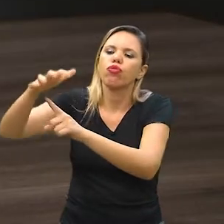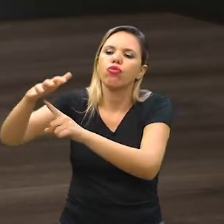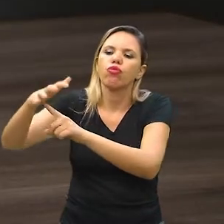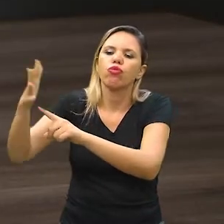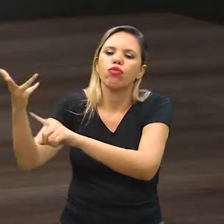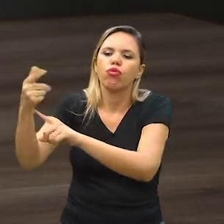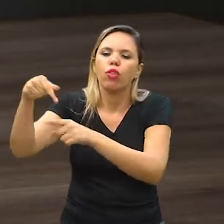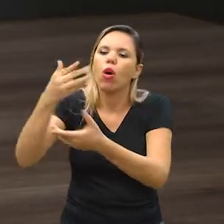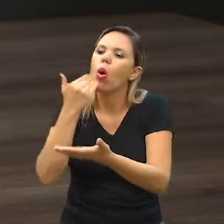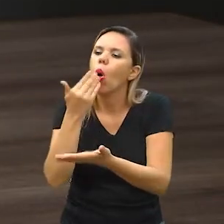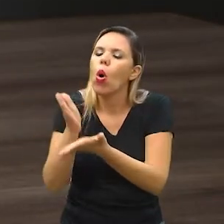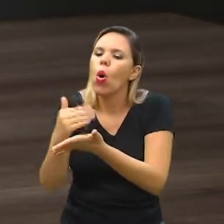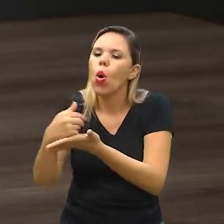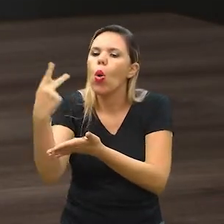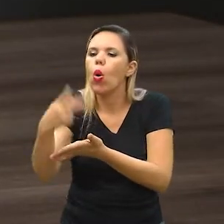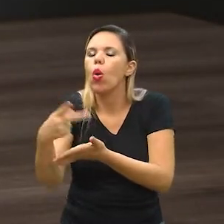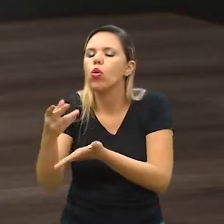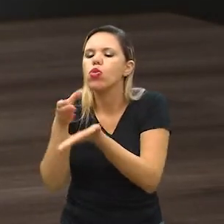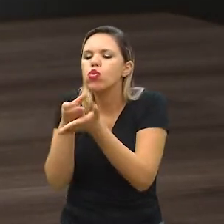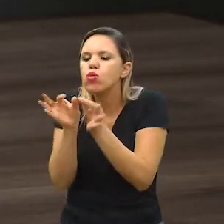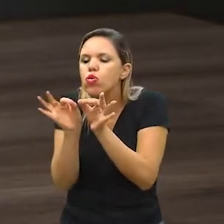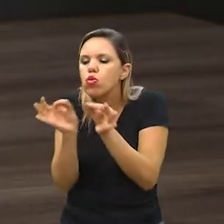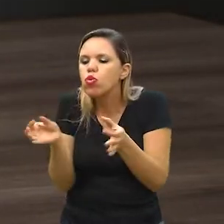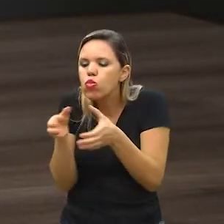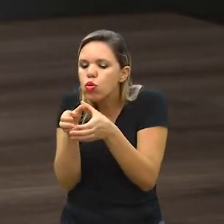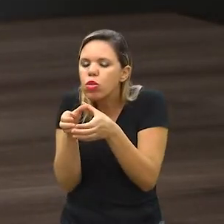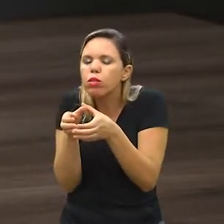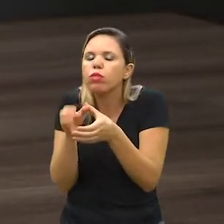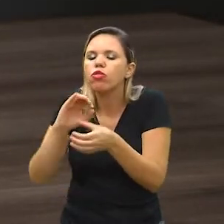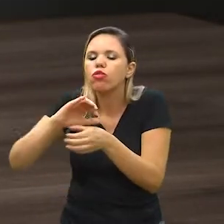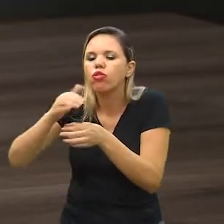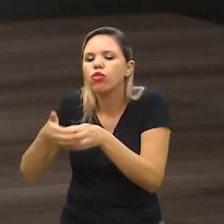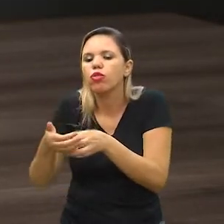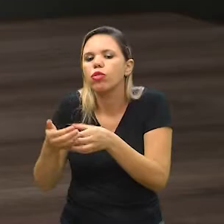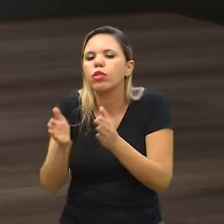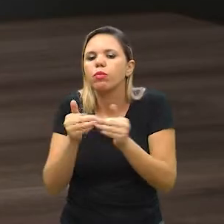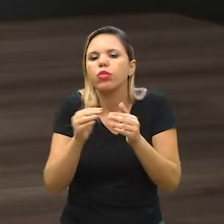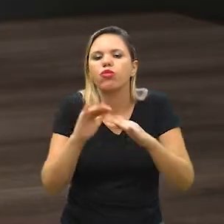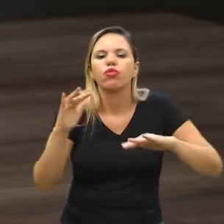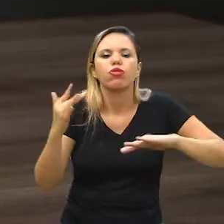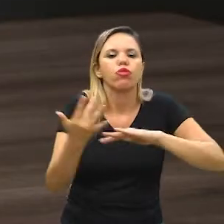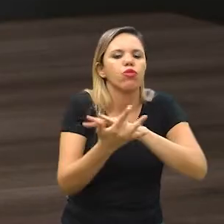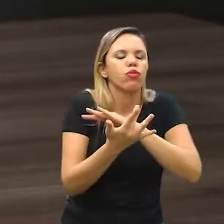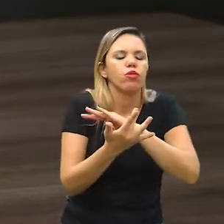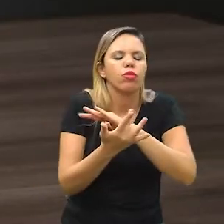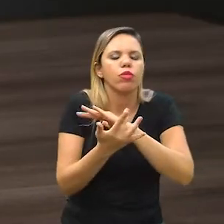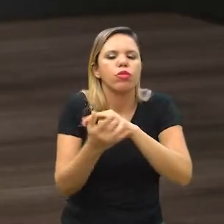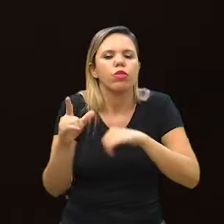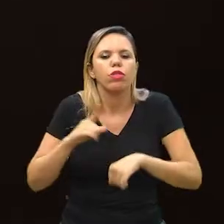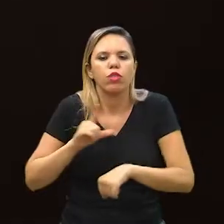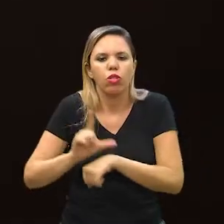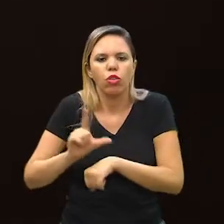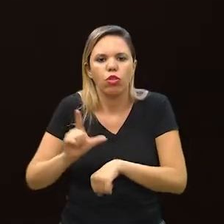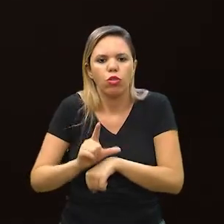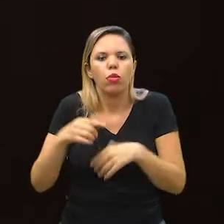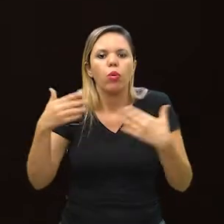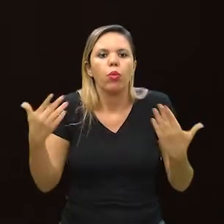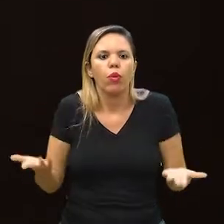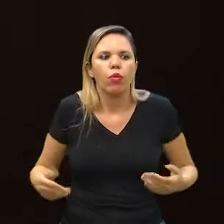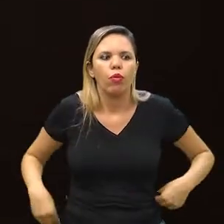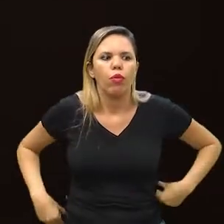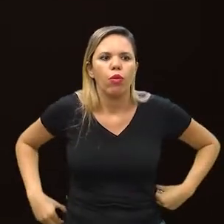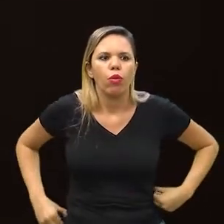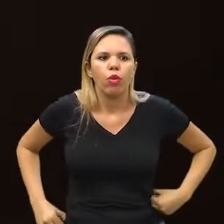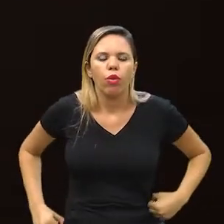que também pedia, fazia as encomendas através das redes sociais, até essa loja física? Qual foi